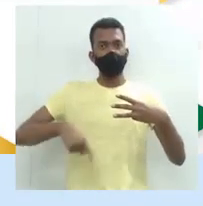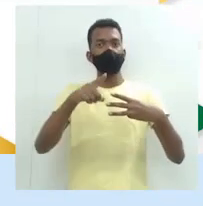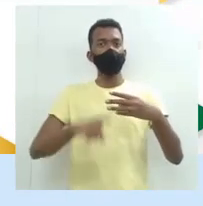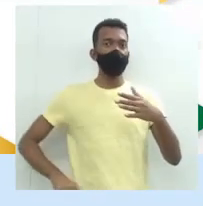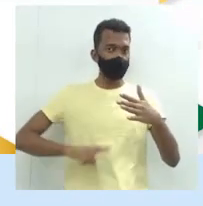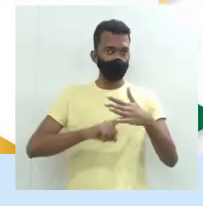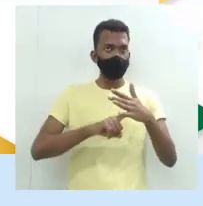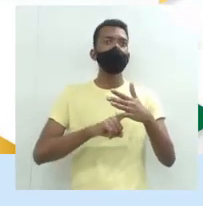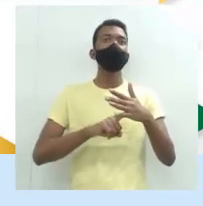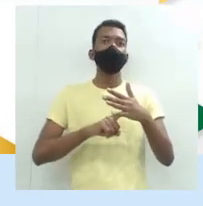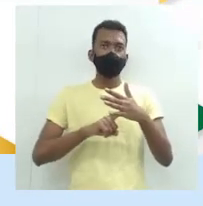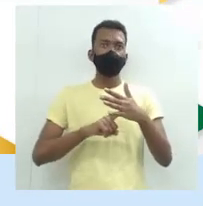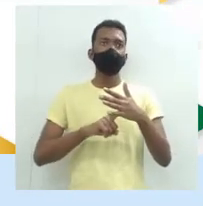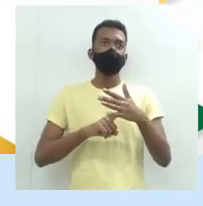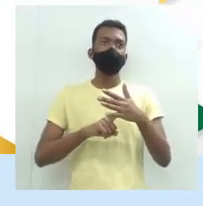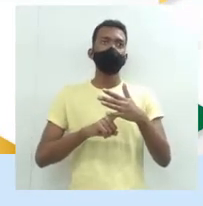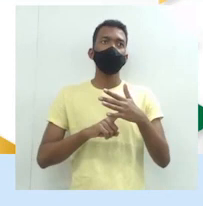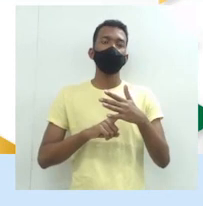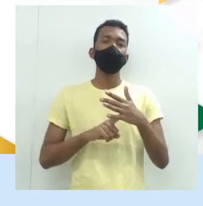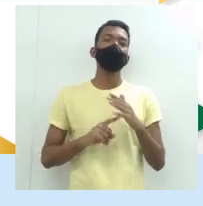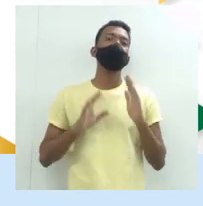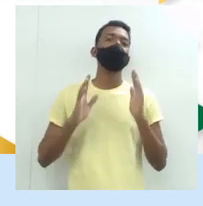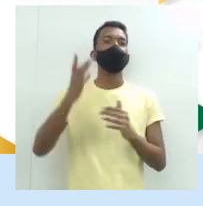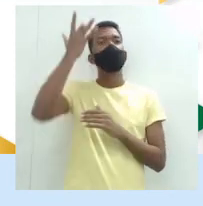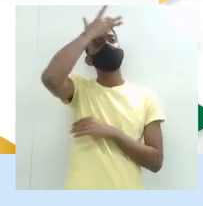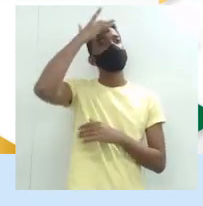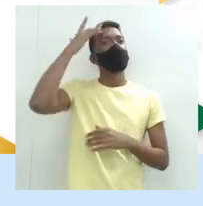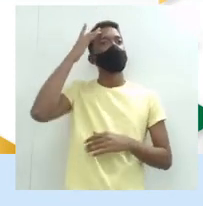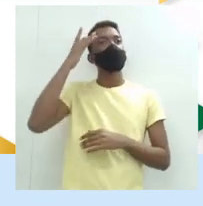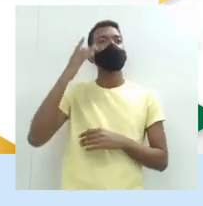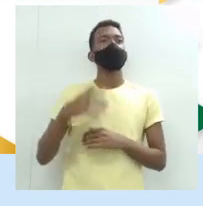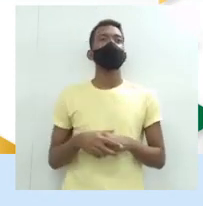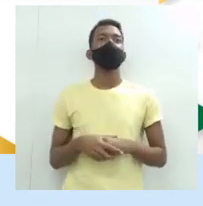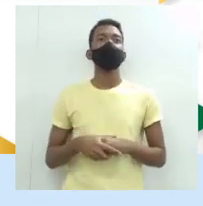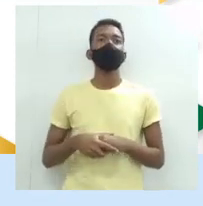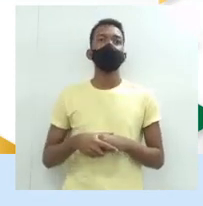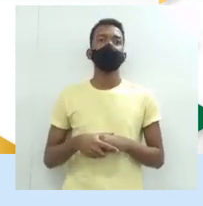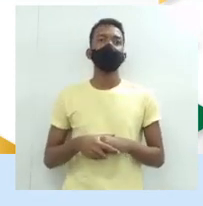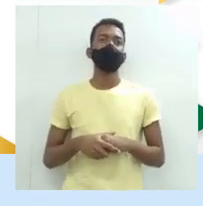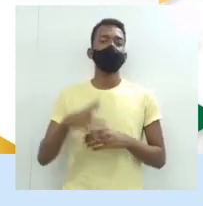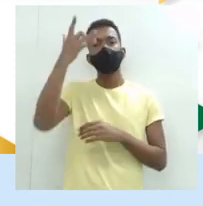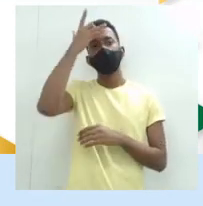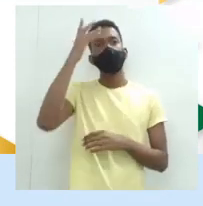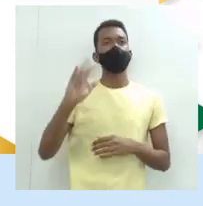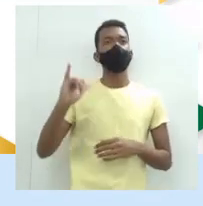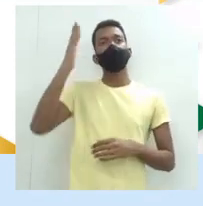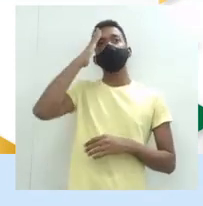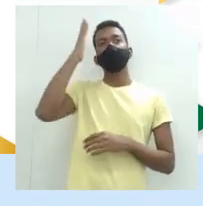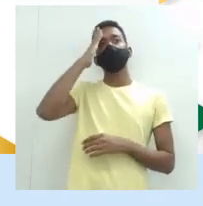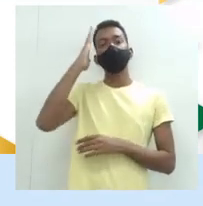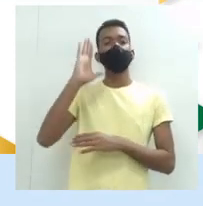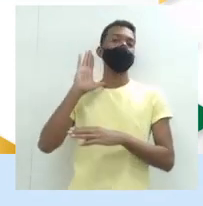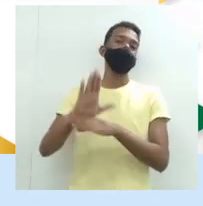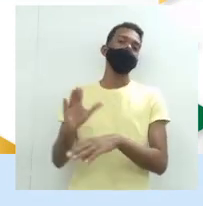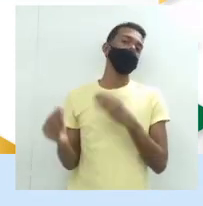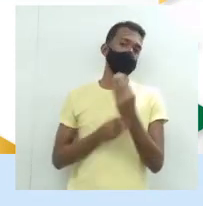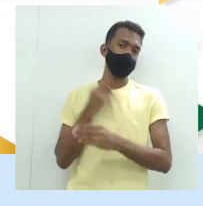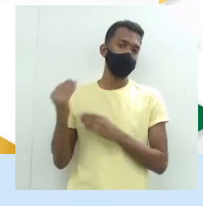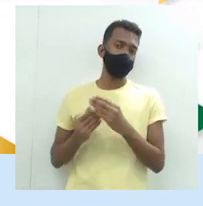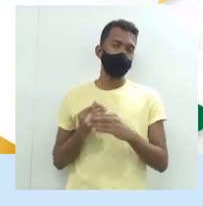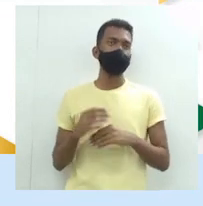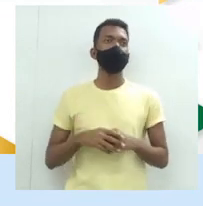it. É necessário você denunciar so that people know how to help. Então as pessoas vão saber como